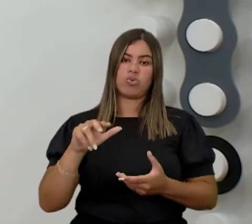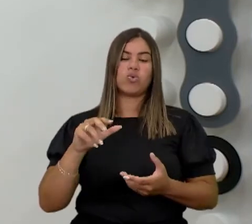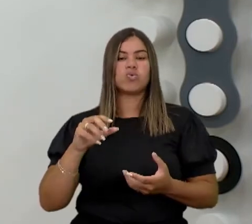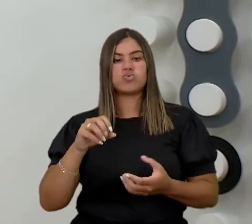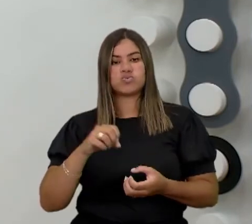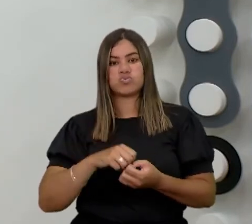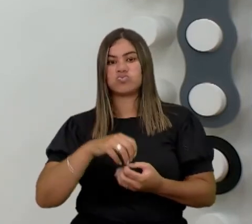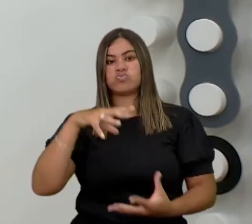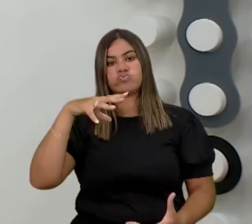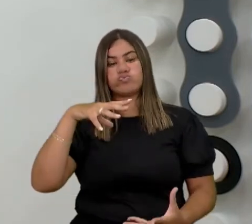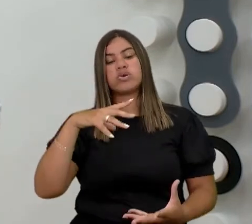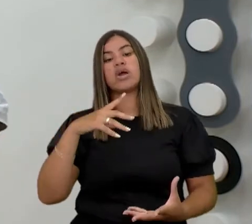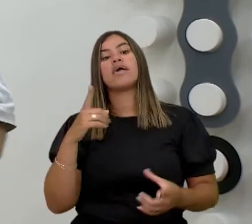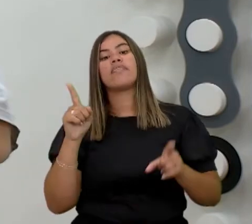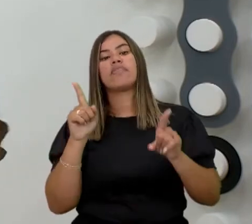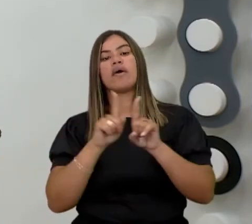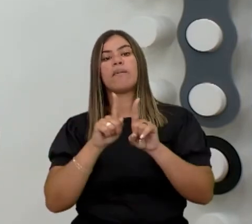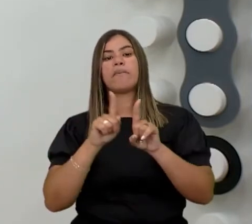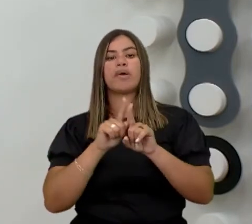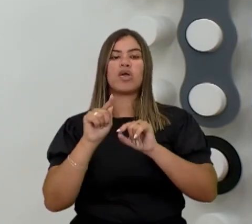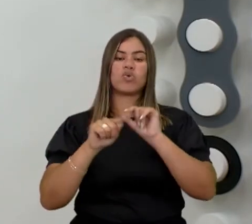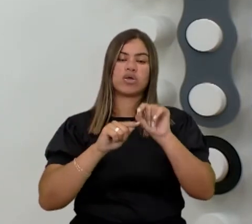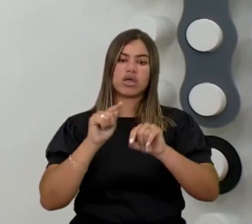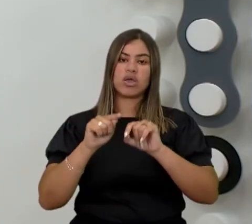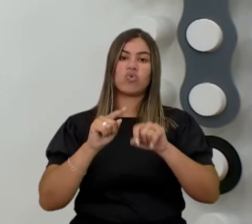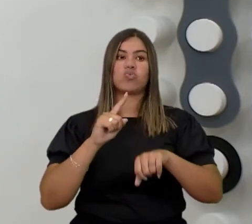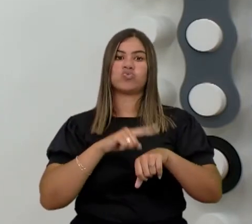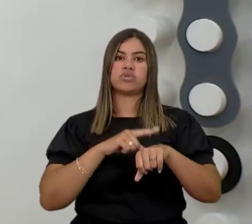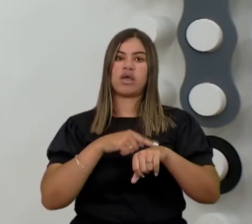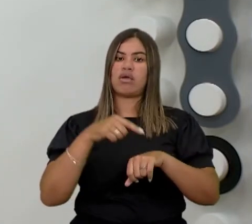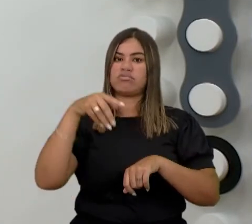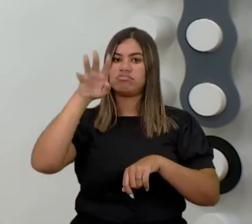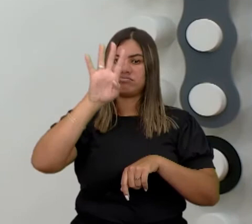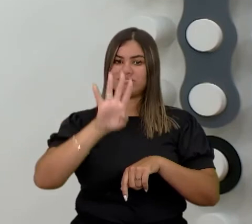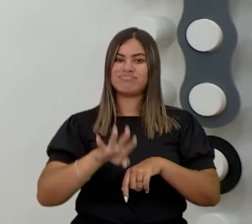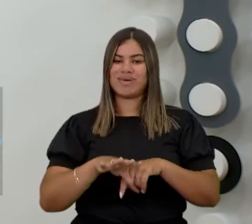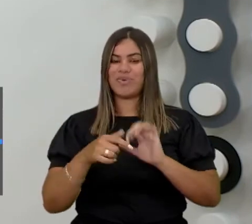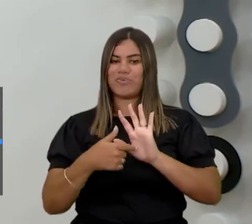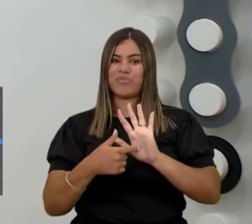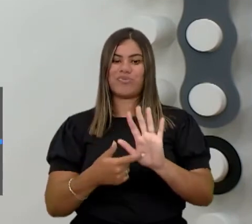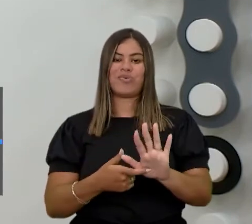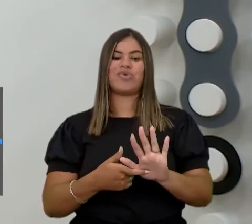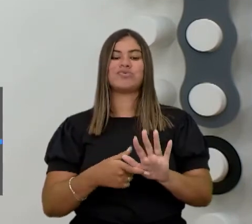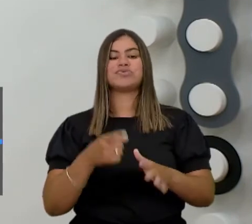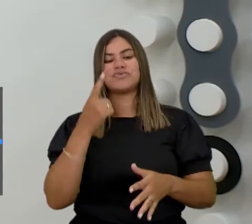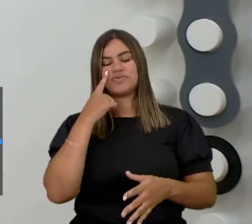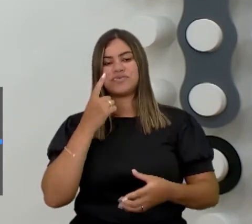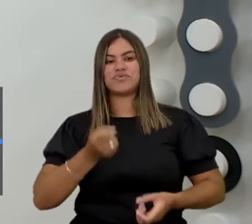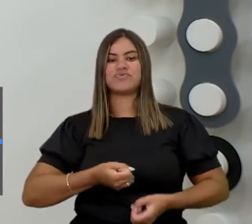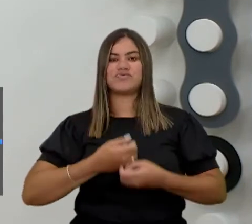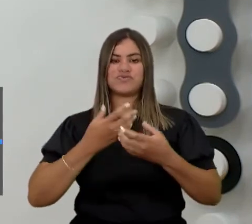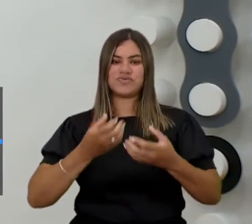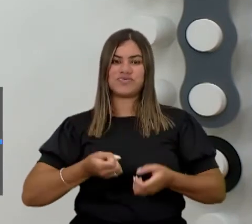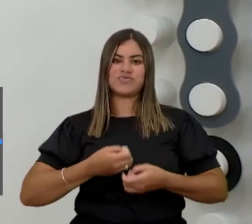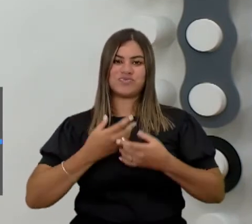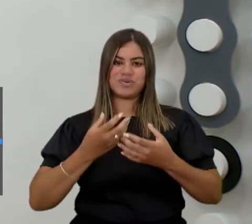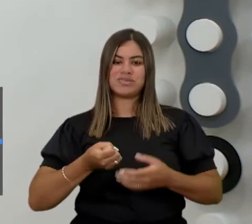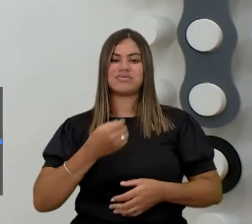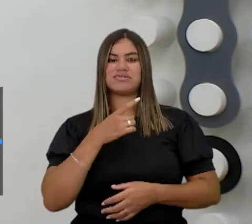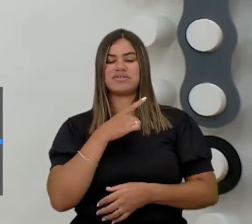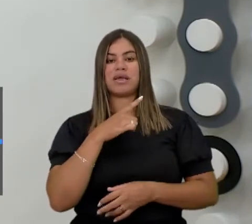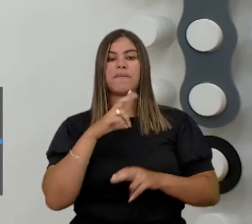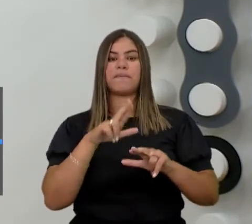universo, mostrando a tabela aí do tempo geológico. Vejam, né, como as informações aí, elas são amplas e vastas. Por